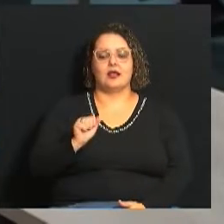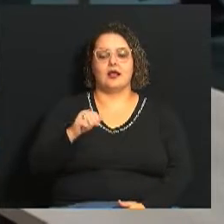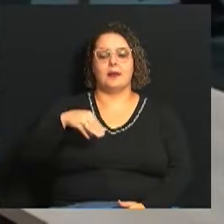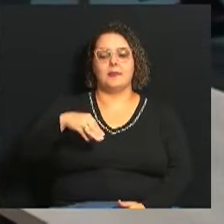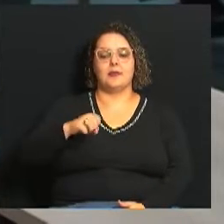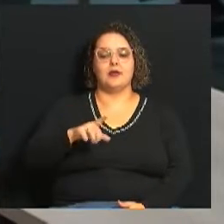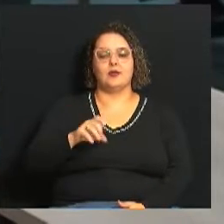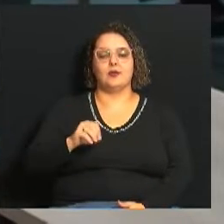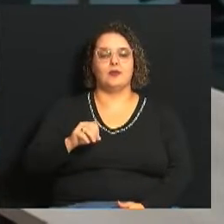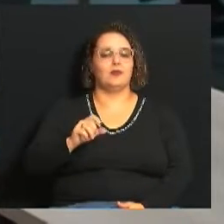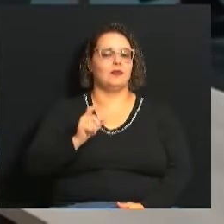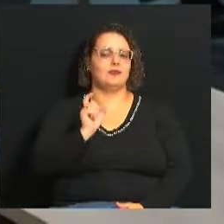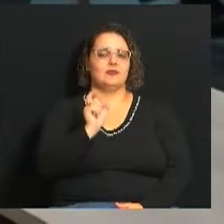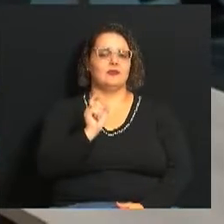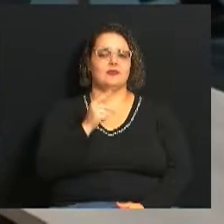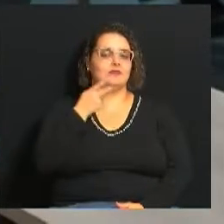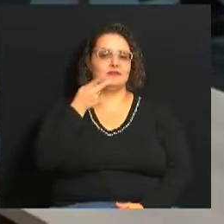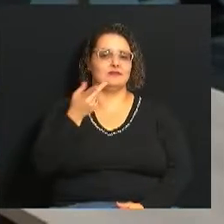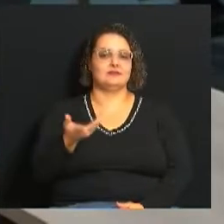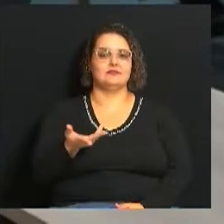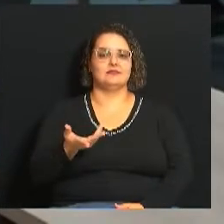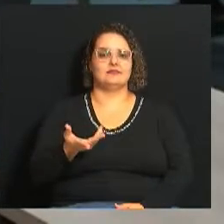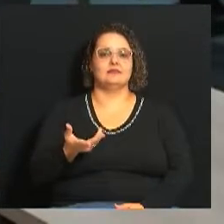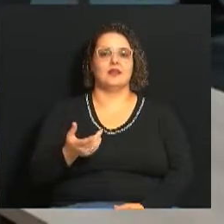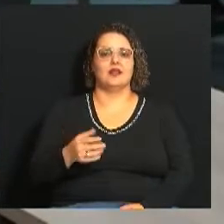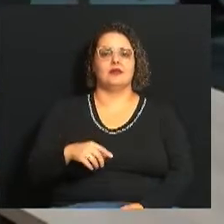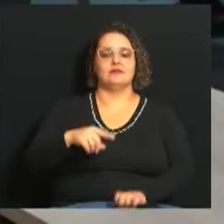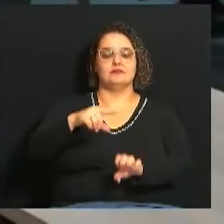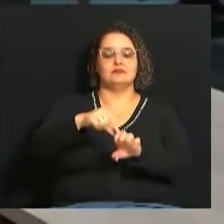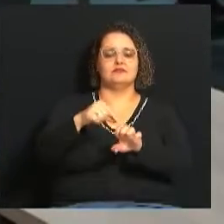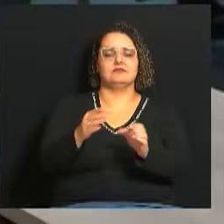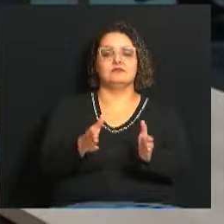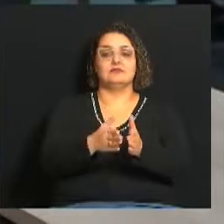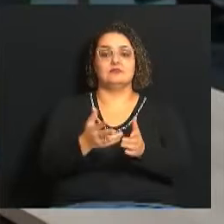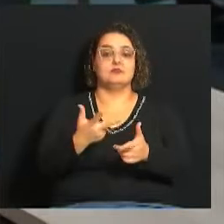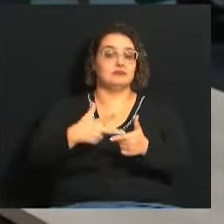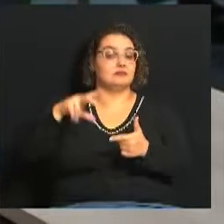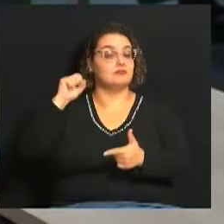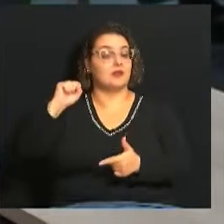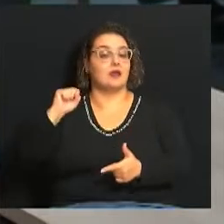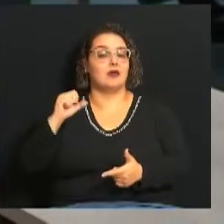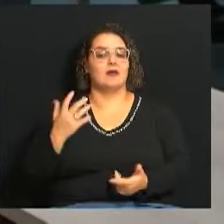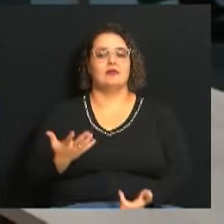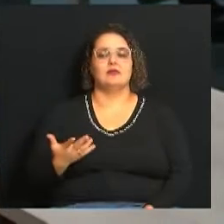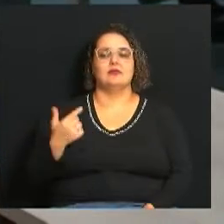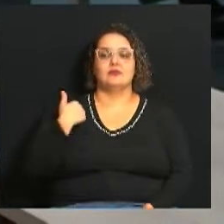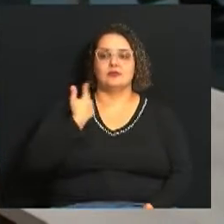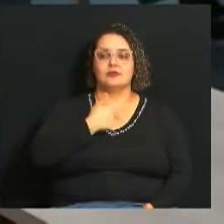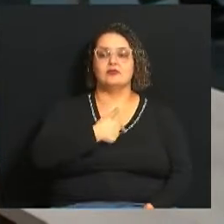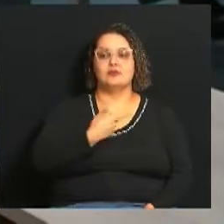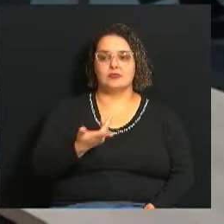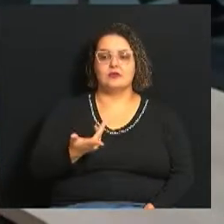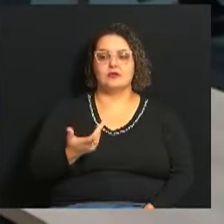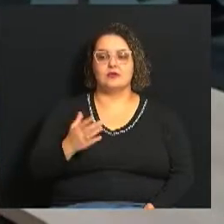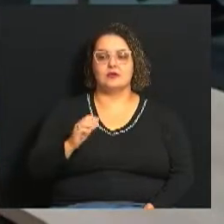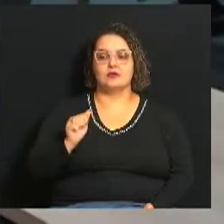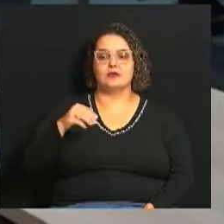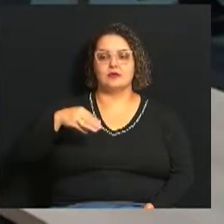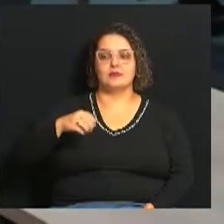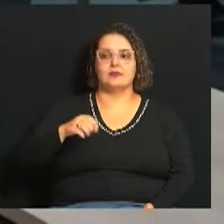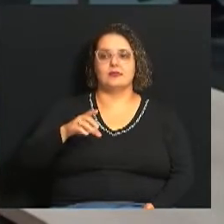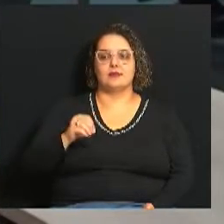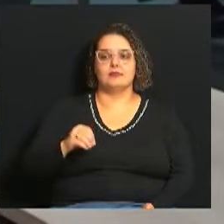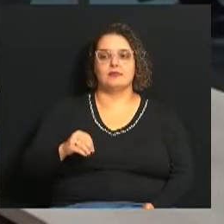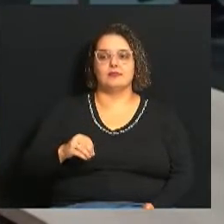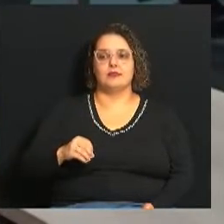microempreendedores hoje. Estou muito contente. Hoje para eles é uma grande conquista, né? Que a gente, como camelô, a gente só leva pancada, né? Que a gente